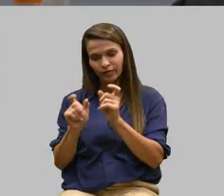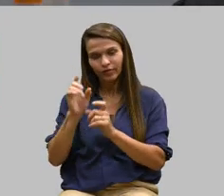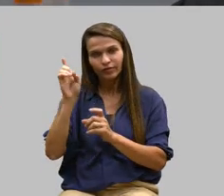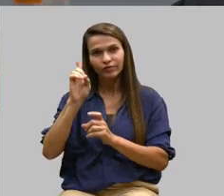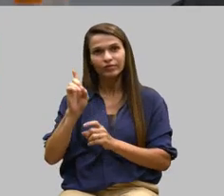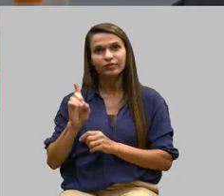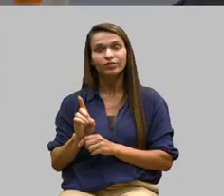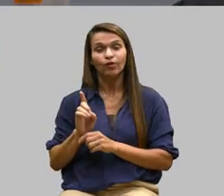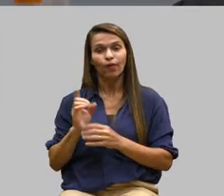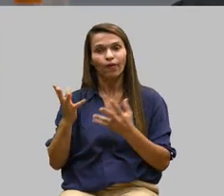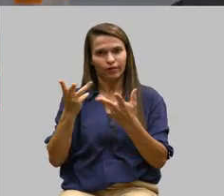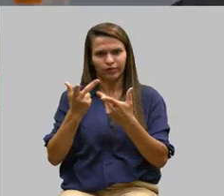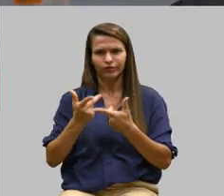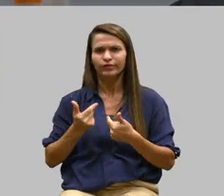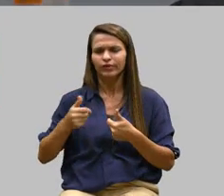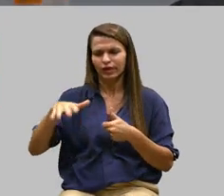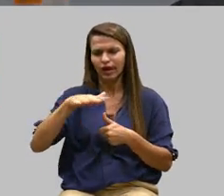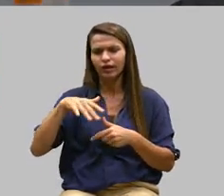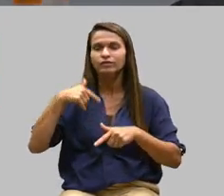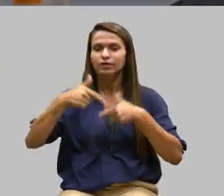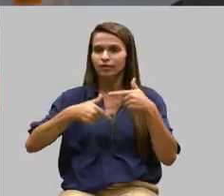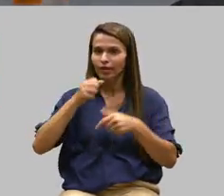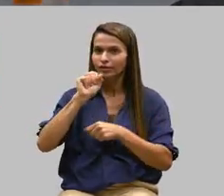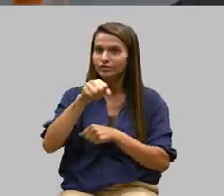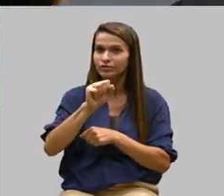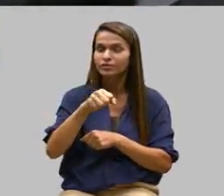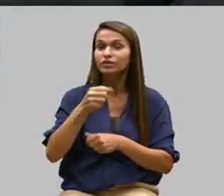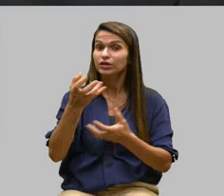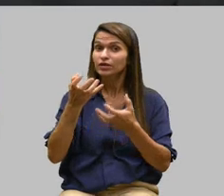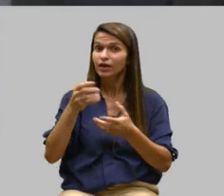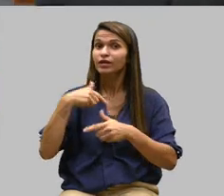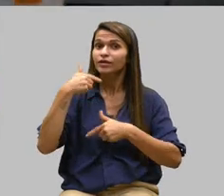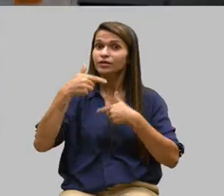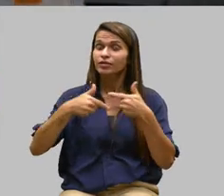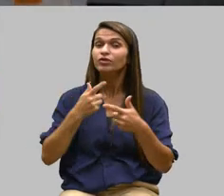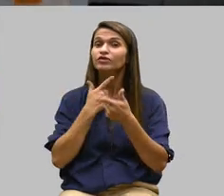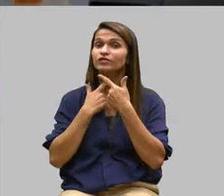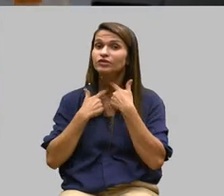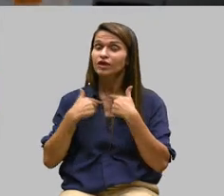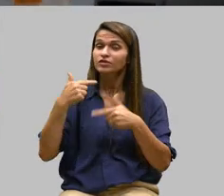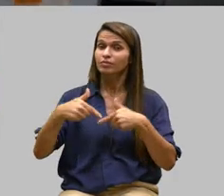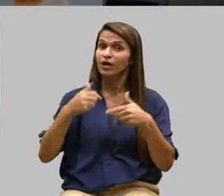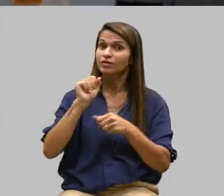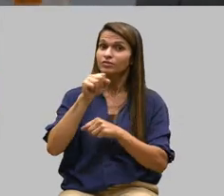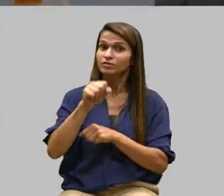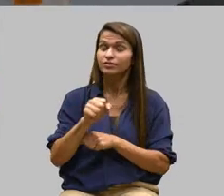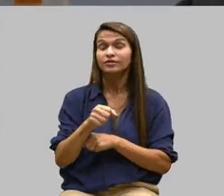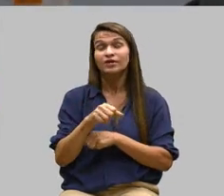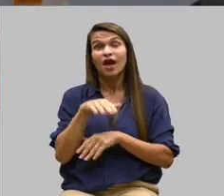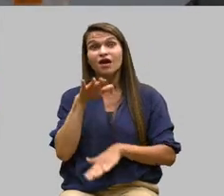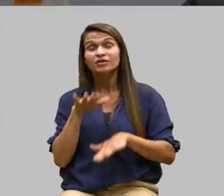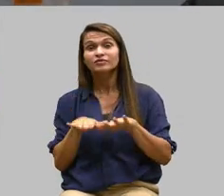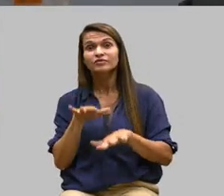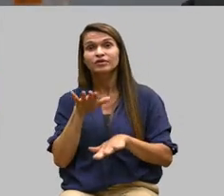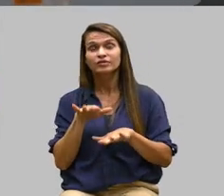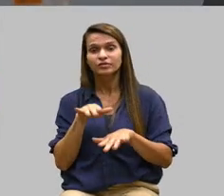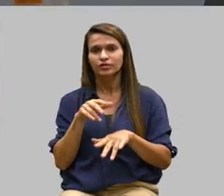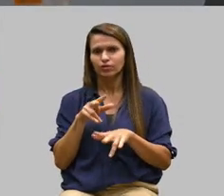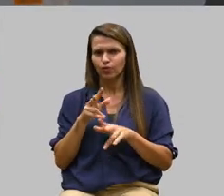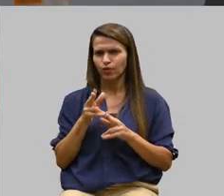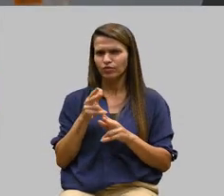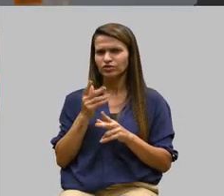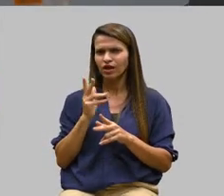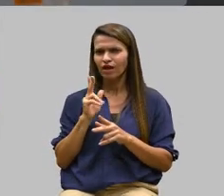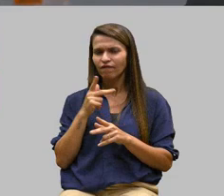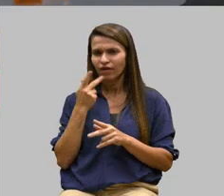qualificadas mercado de trabalho e que querem trabalhar e que desejam trabalhar e muitas vezes como eu falei agora